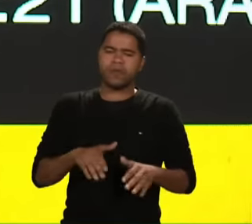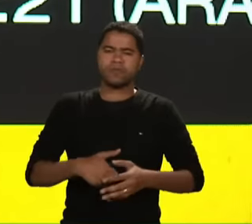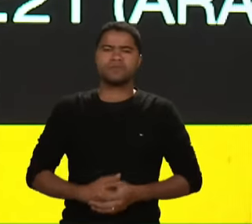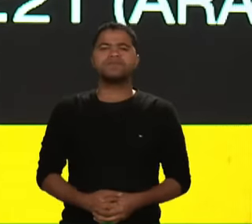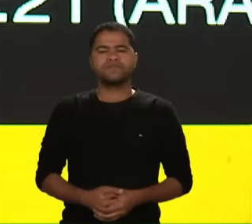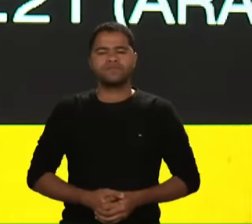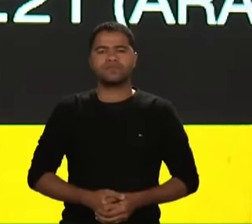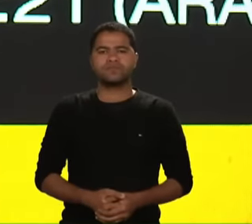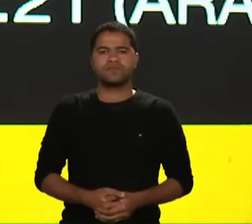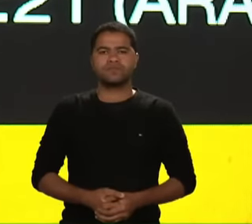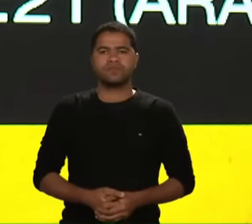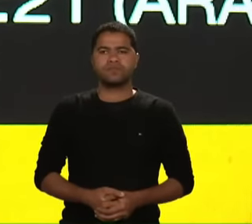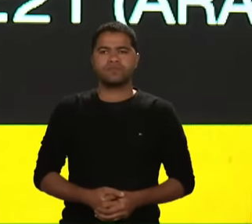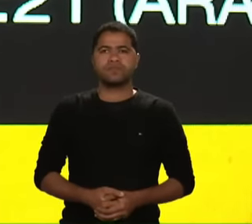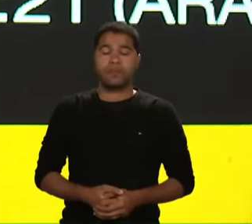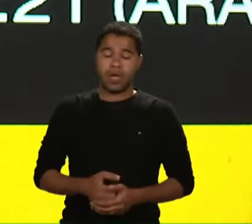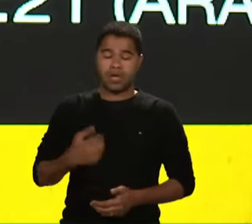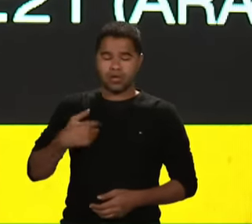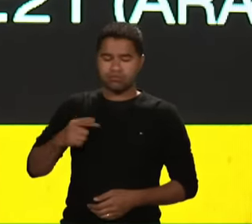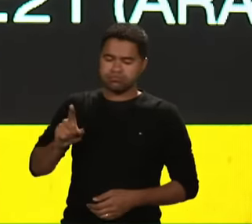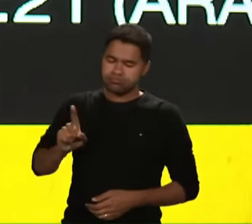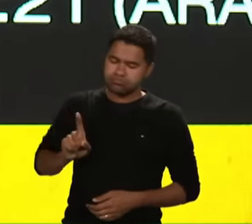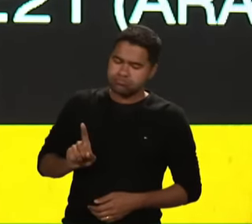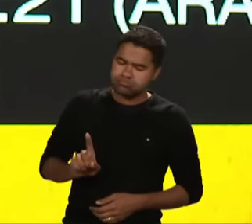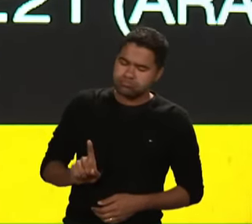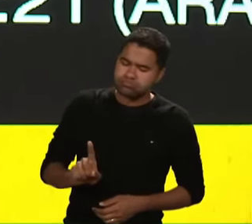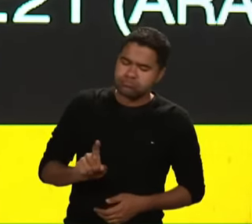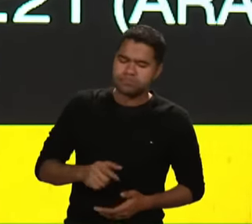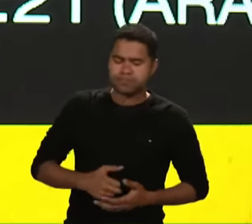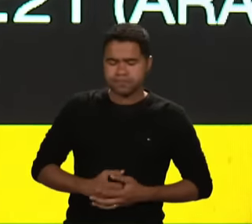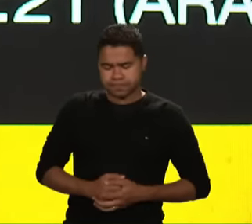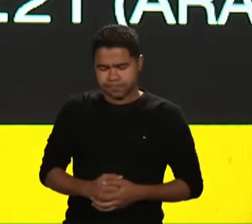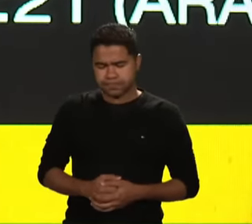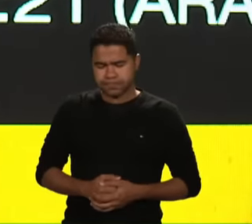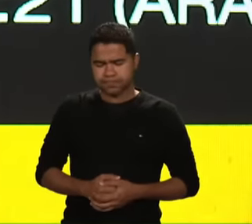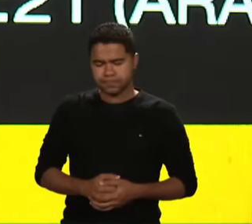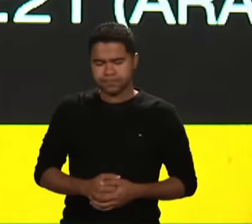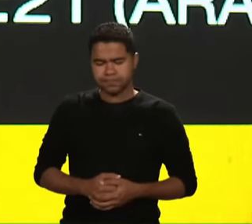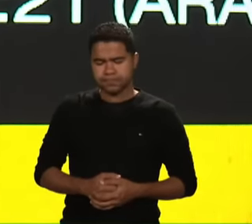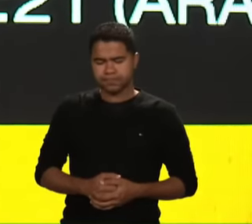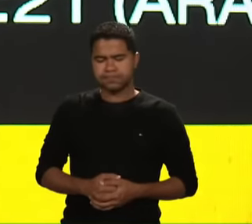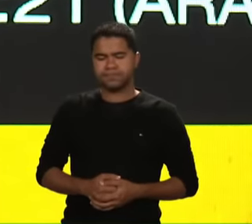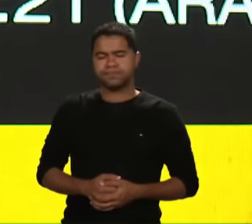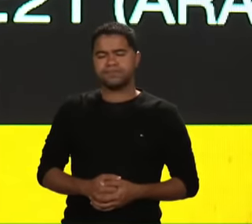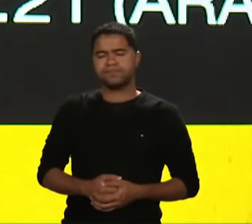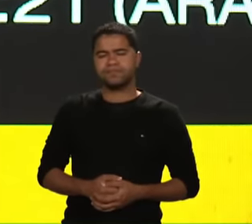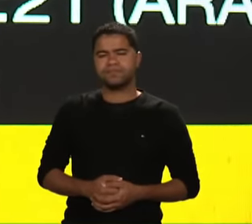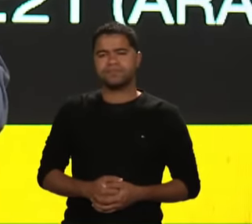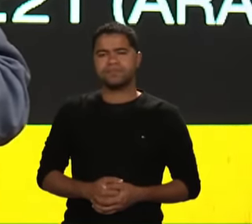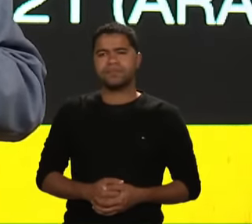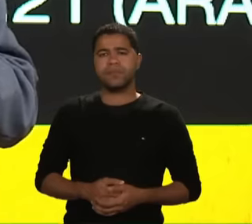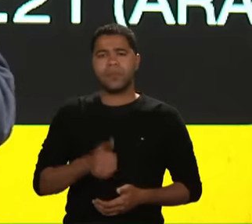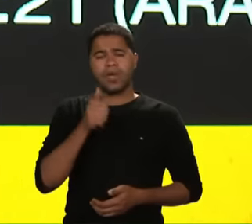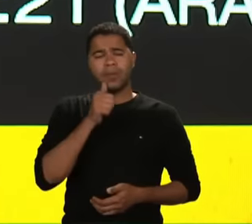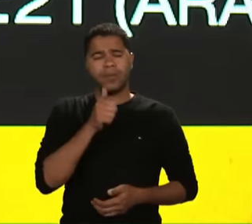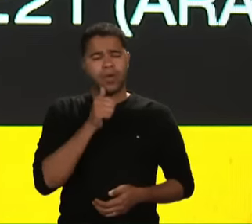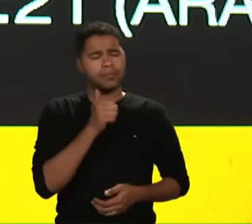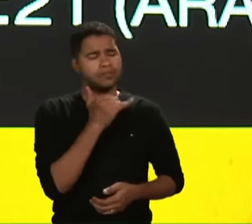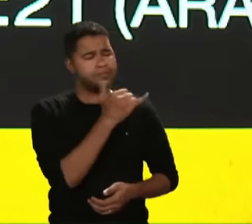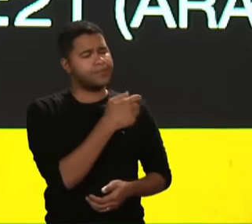Eu me aproximei E ela diz: